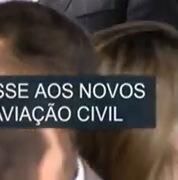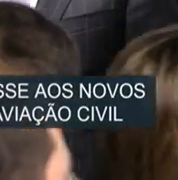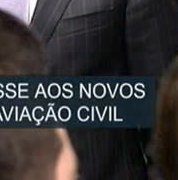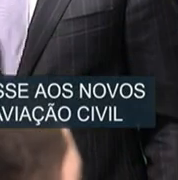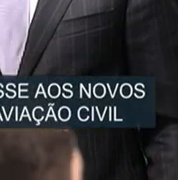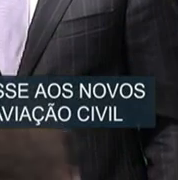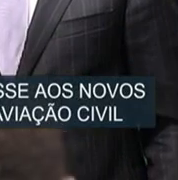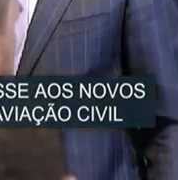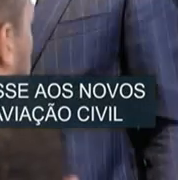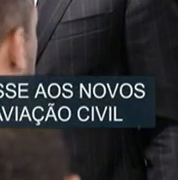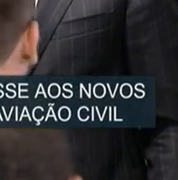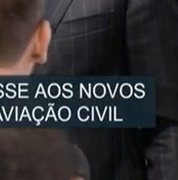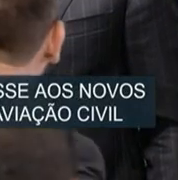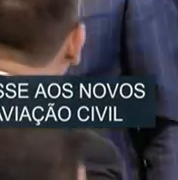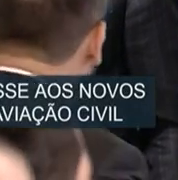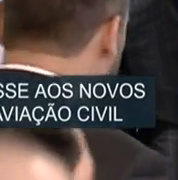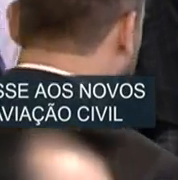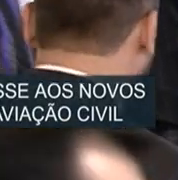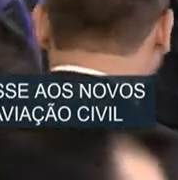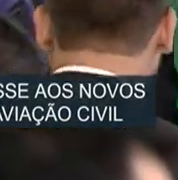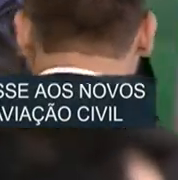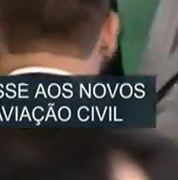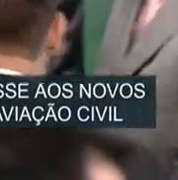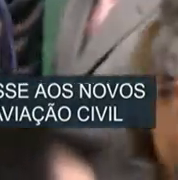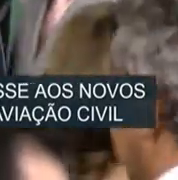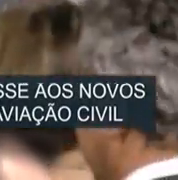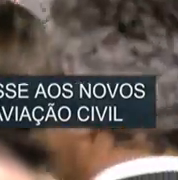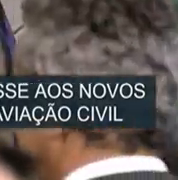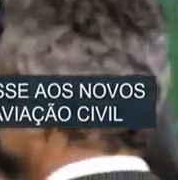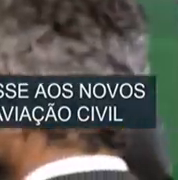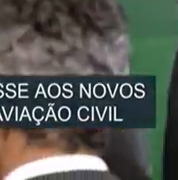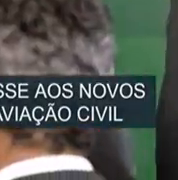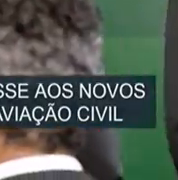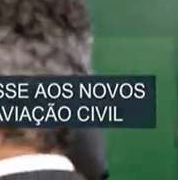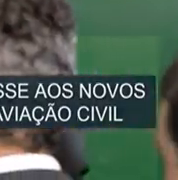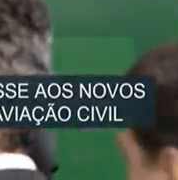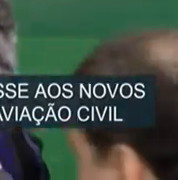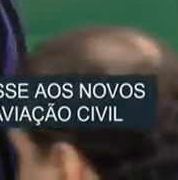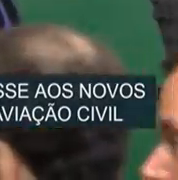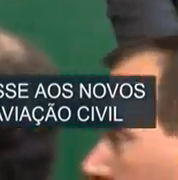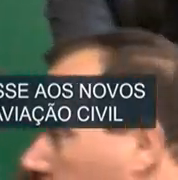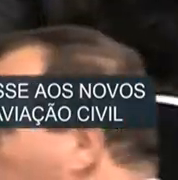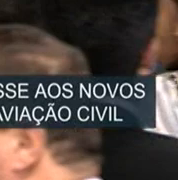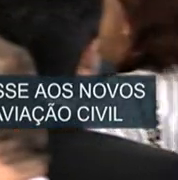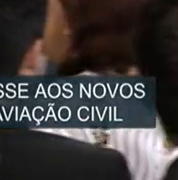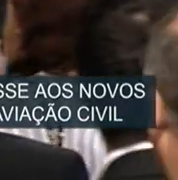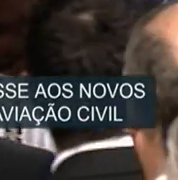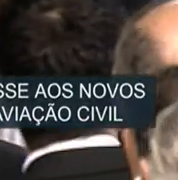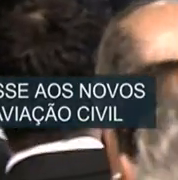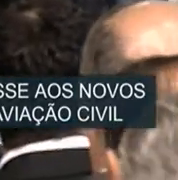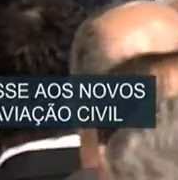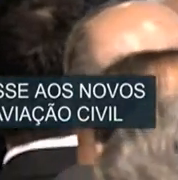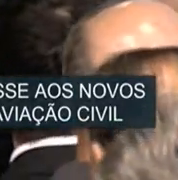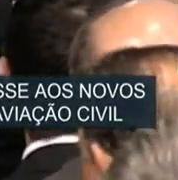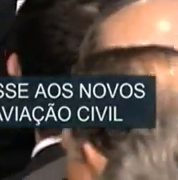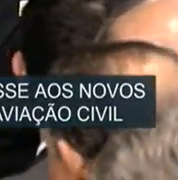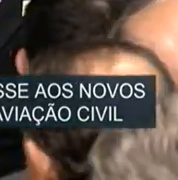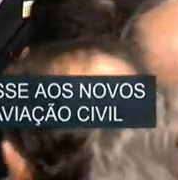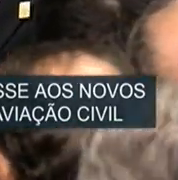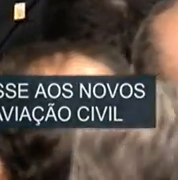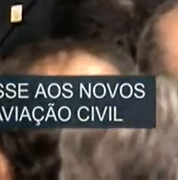tratamento de saúde também foram substituídos também o novo ministro